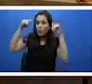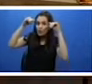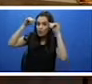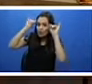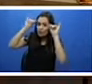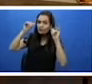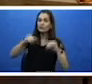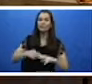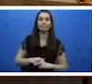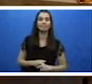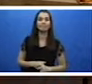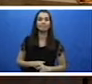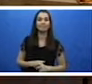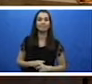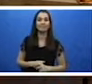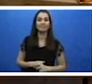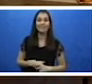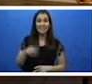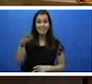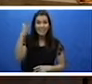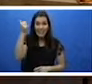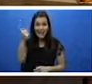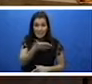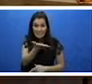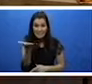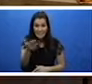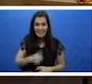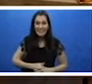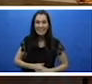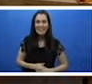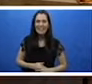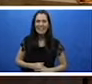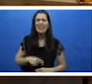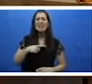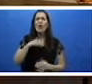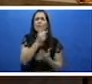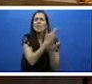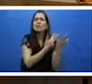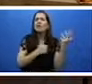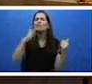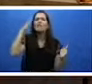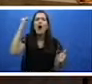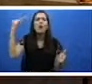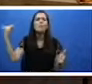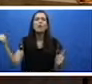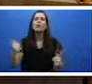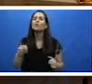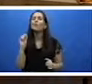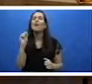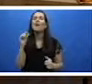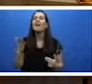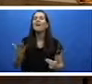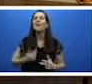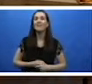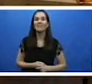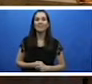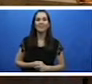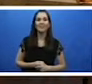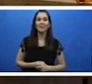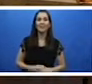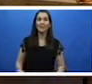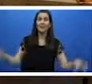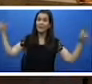aí do mel, vocês já adivinharam qual que é. Tem até um desenho famoso aí. Muito bonitinho e fofinho. É um